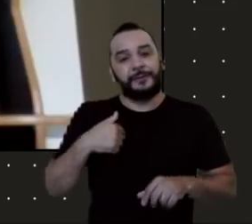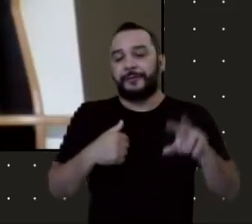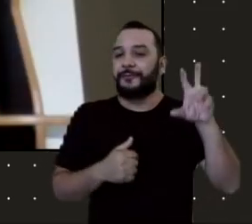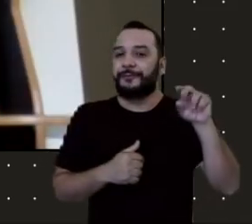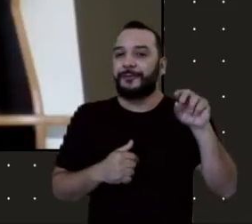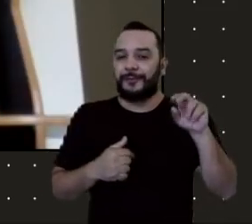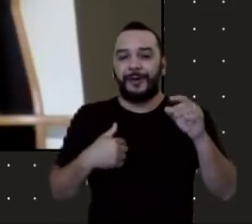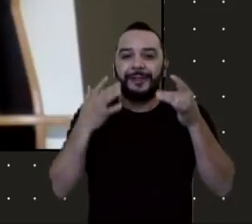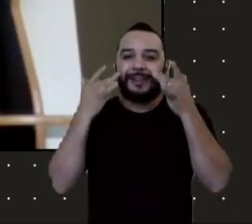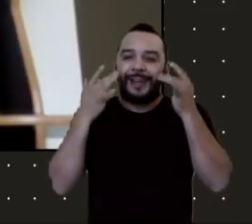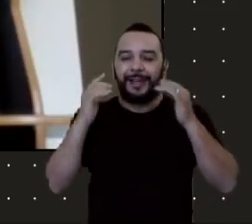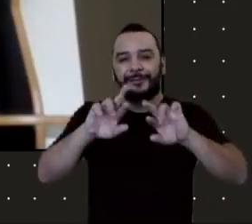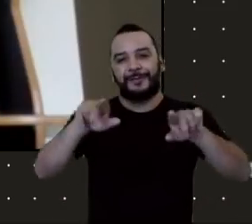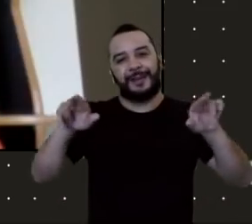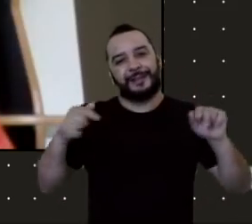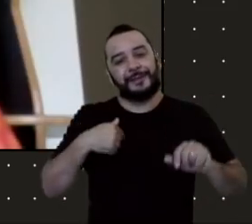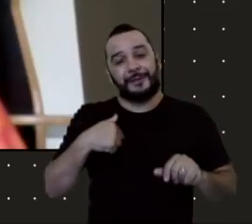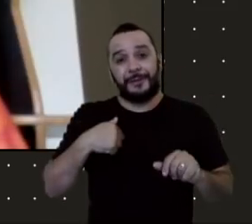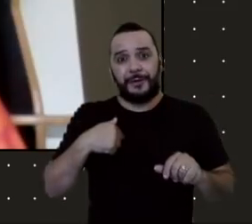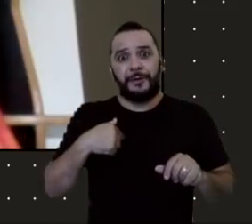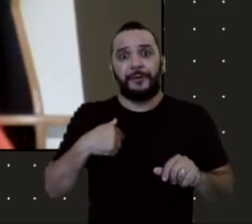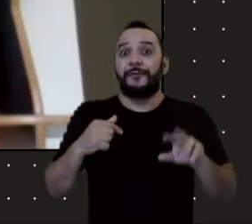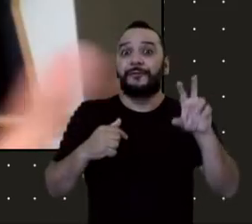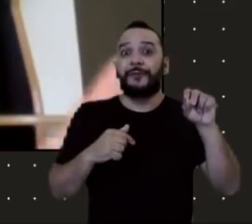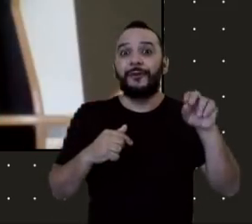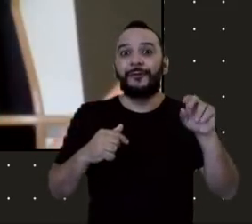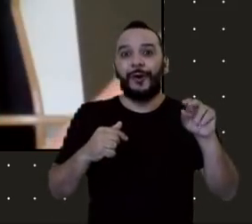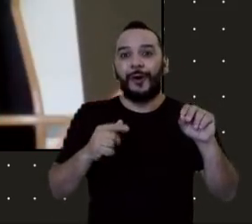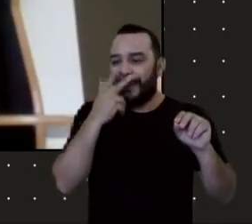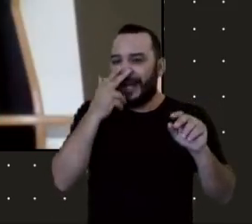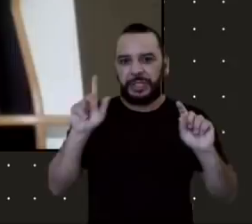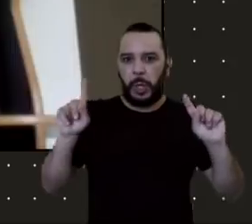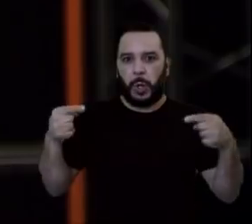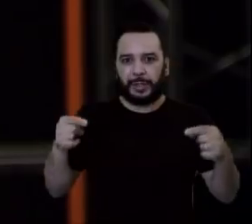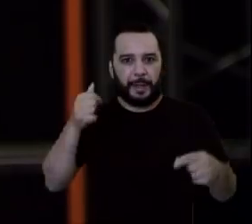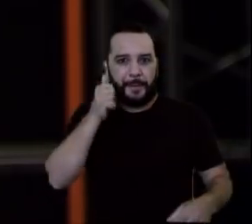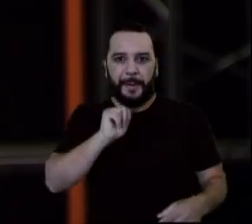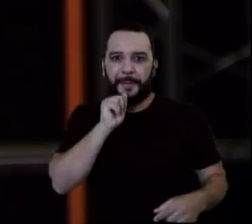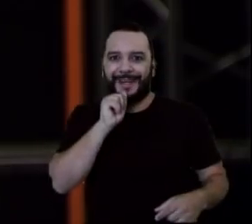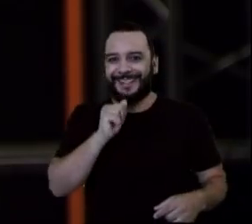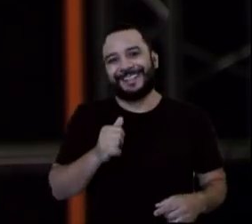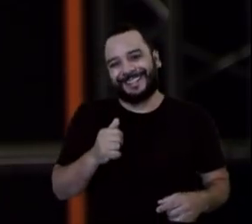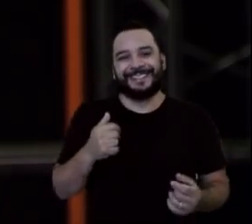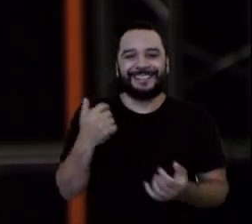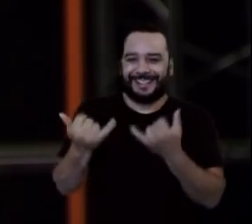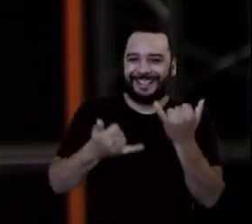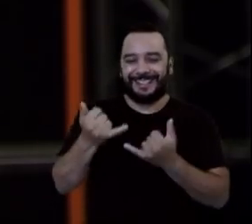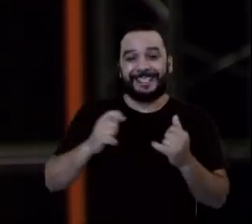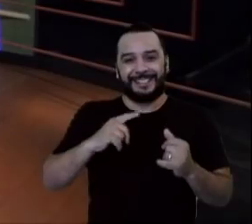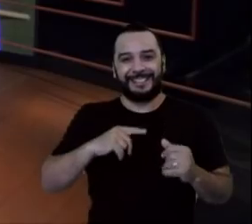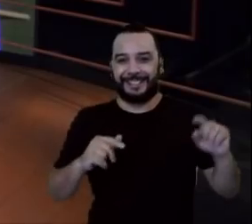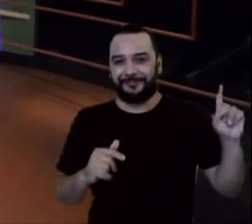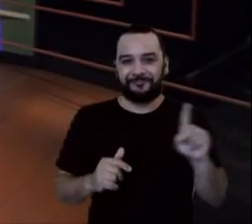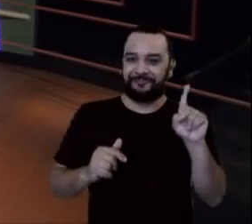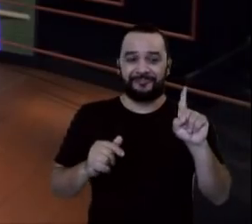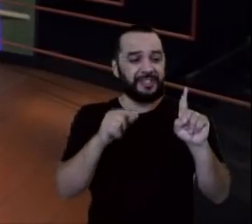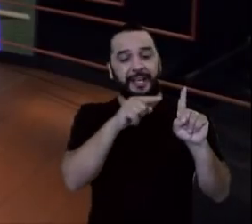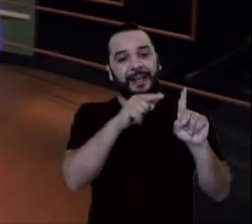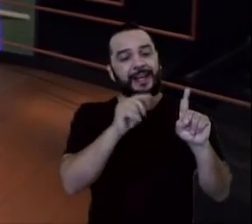muitos espetáculos, a minha avó era a concorrente da minha mãe. Era a antagonista, a mamãe